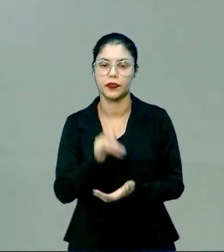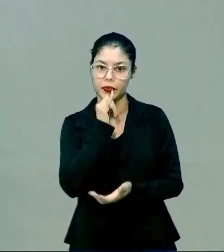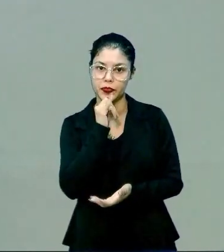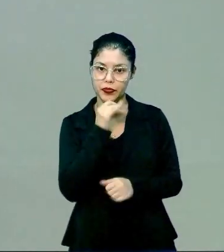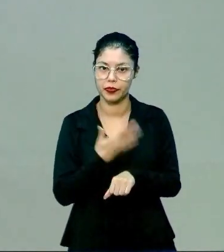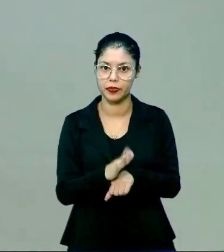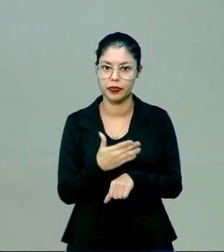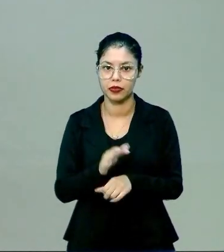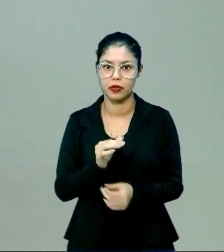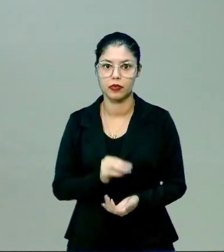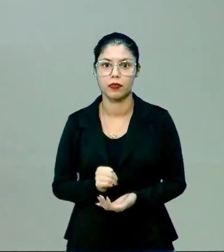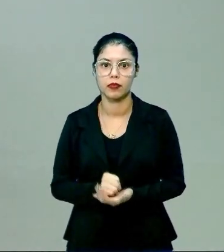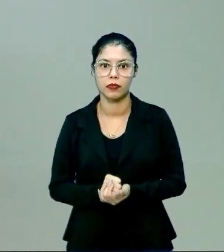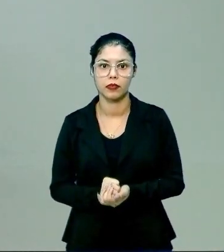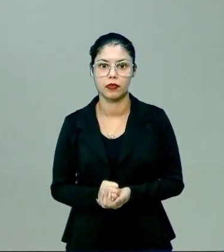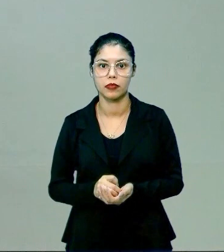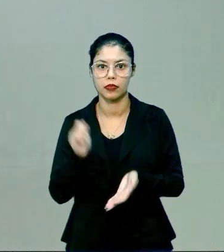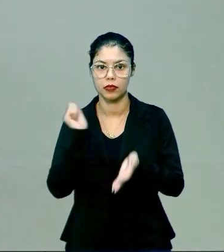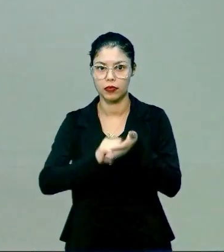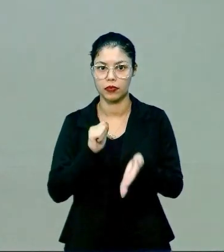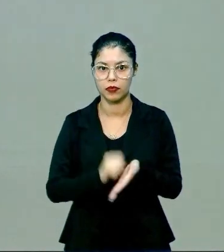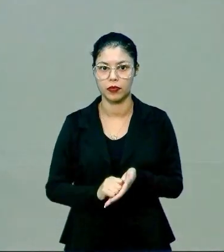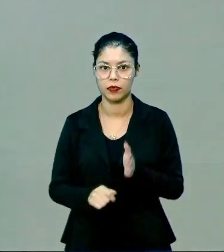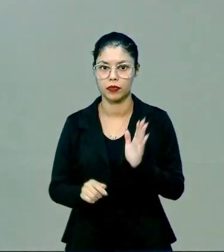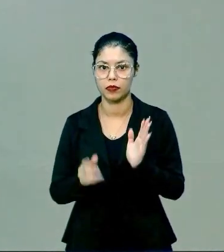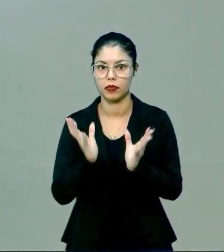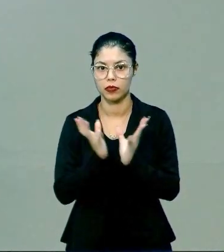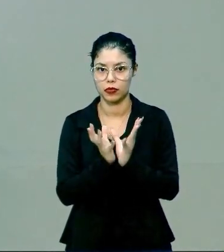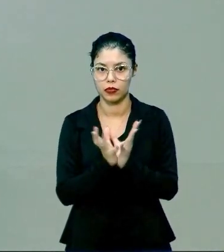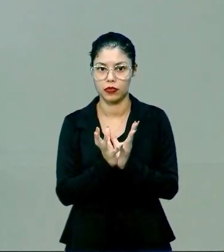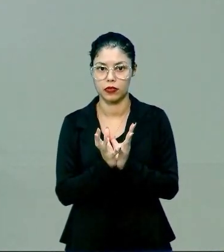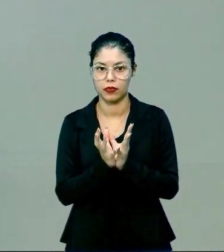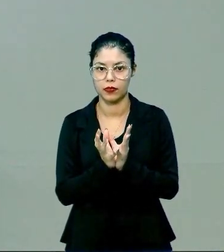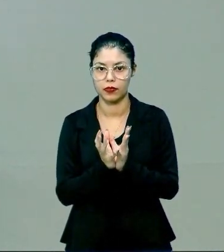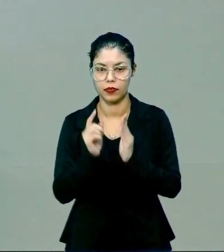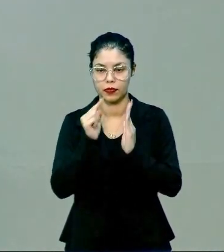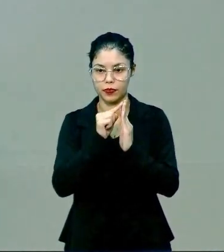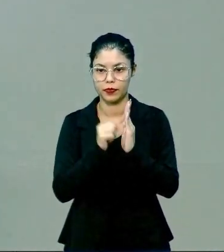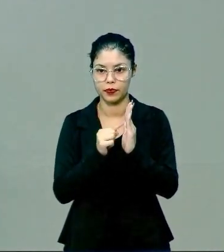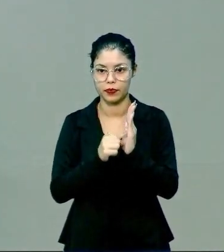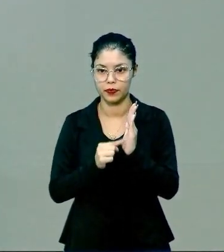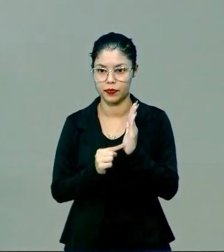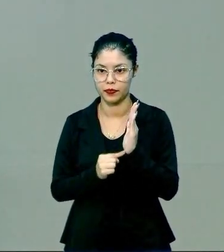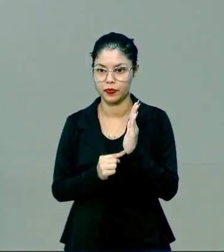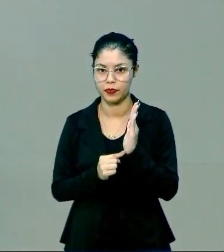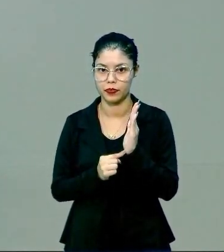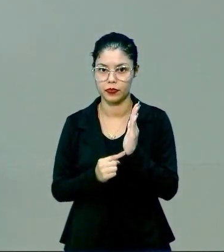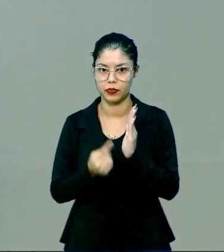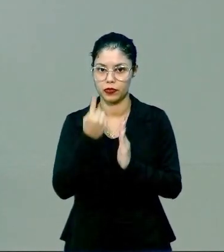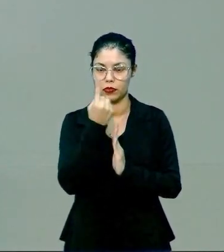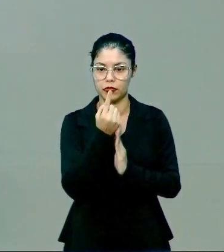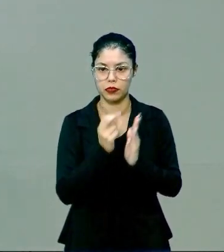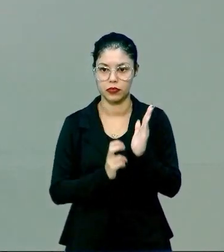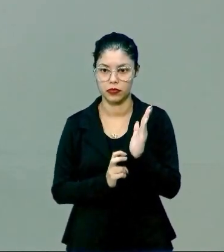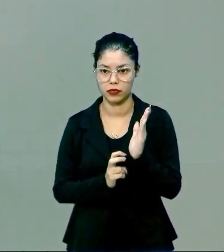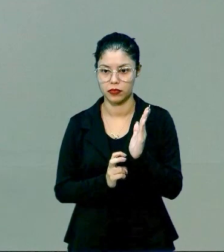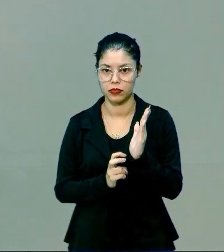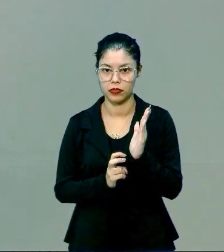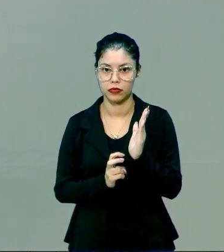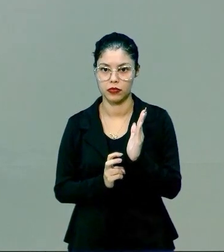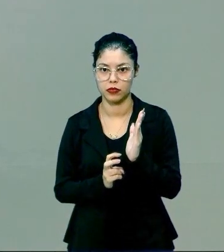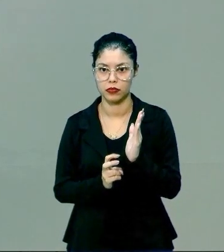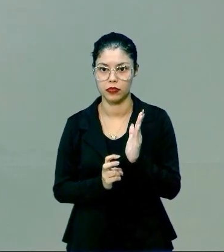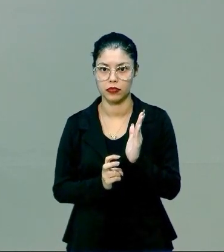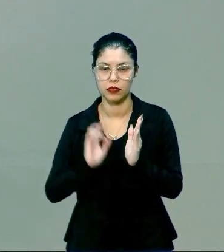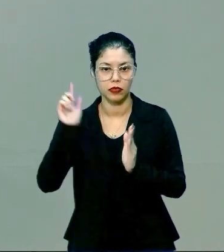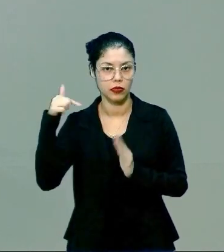exemplo prático. A gente descreve no primeiro conjunto 5 elementos, de 1 a 5. Já no